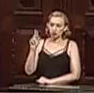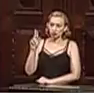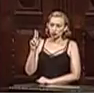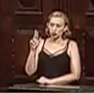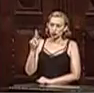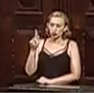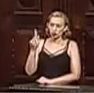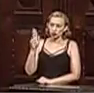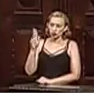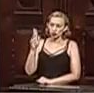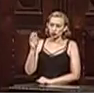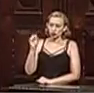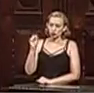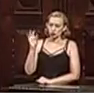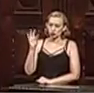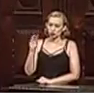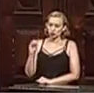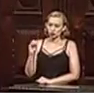19 anos.